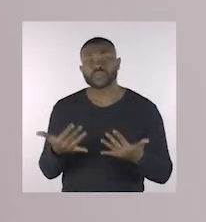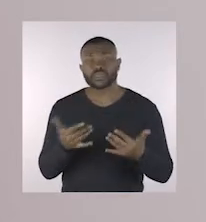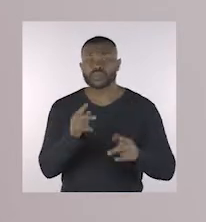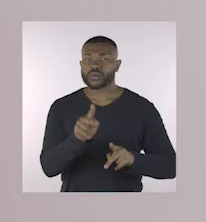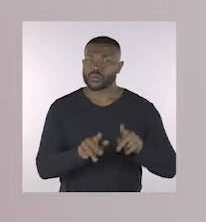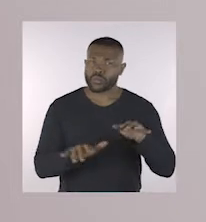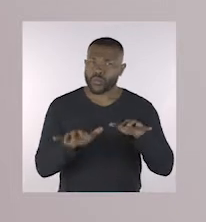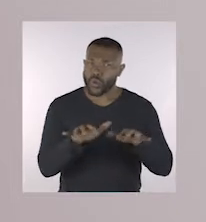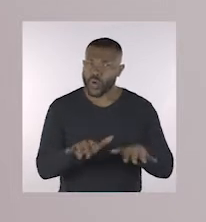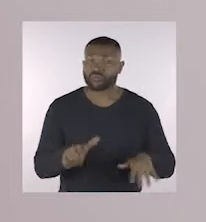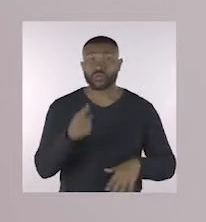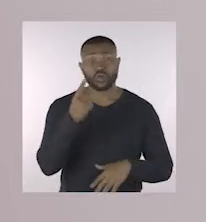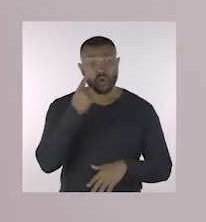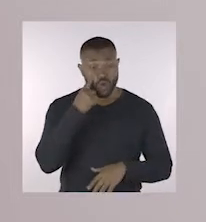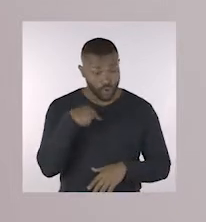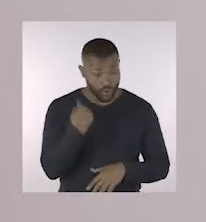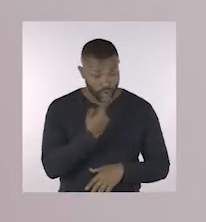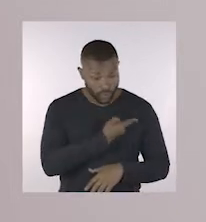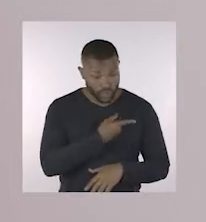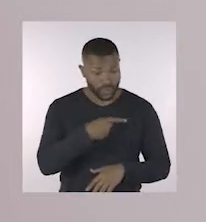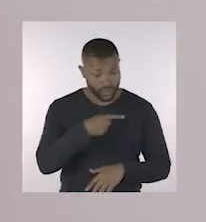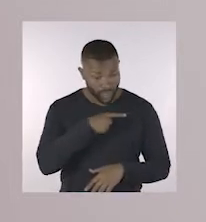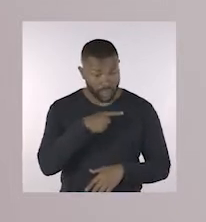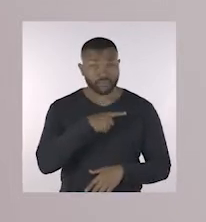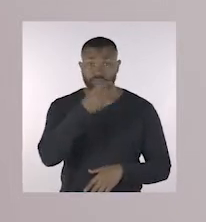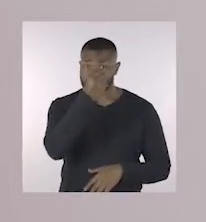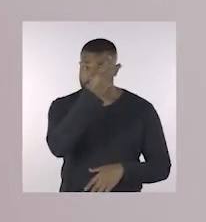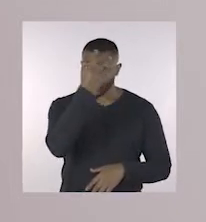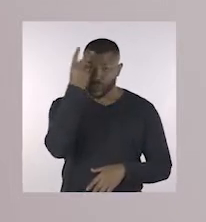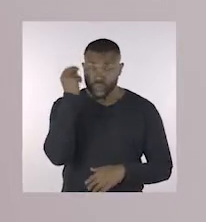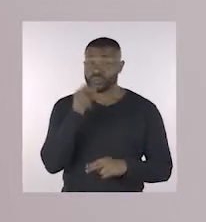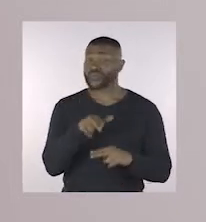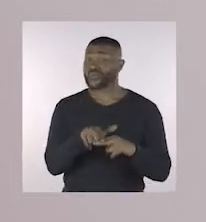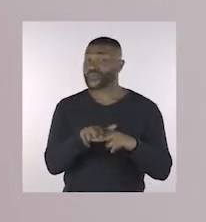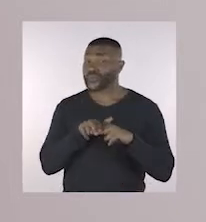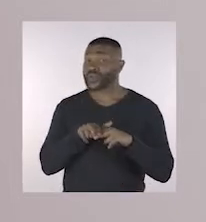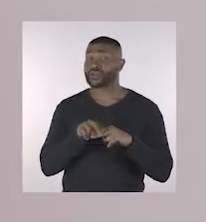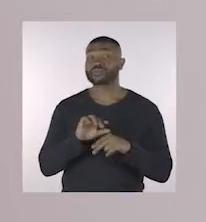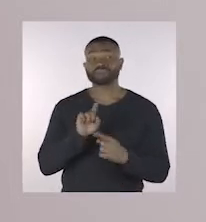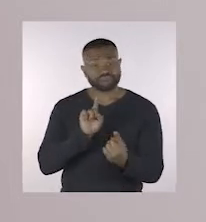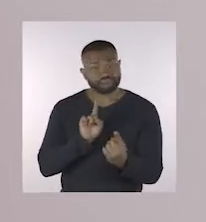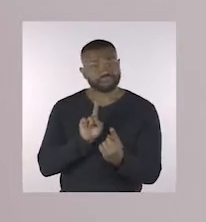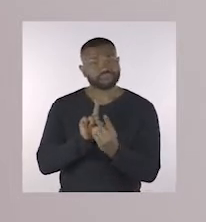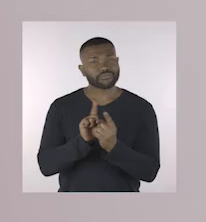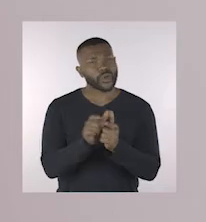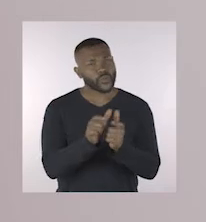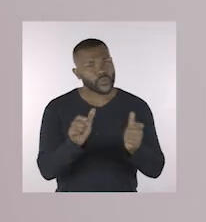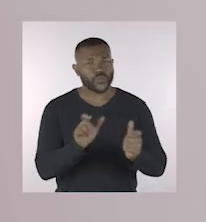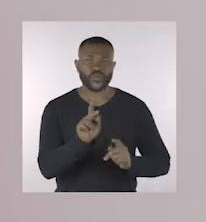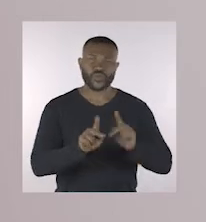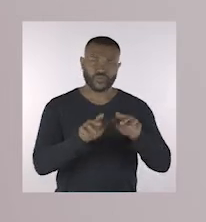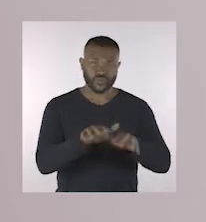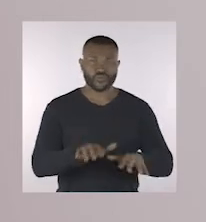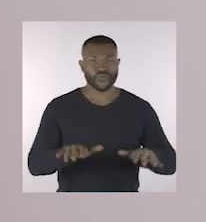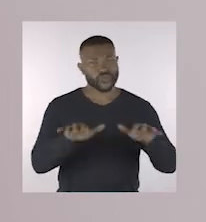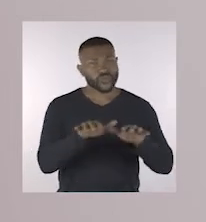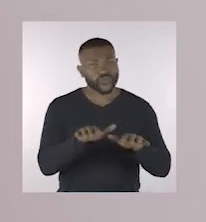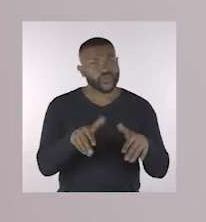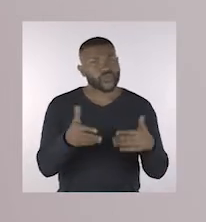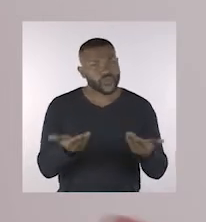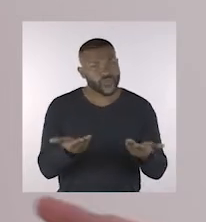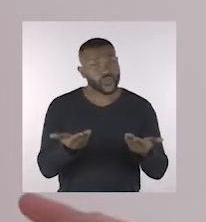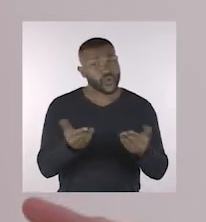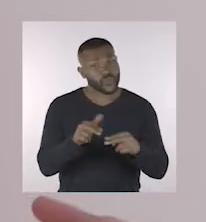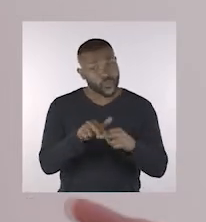tem que dizer para o povo Olha eu nós existimos existe a prefeitura exatamente para atender a maioria da população